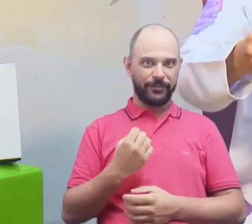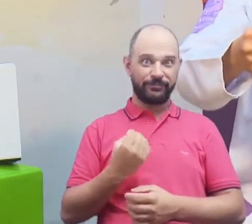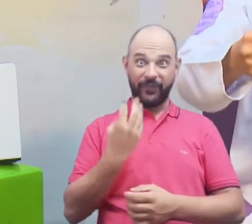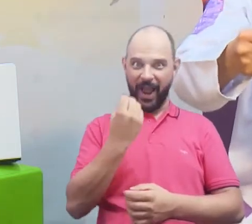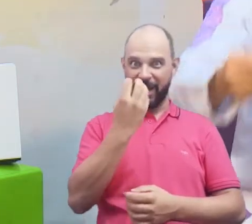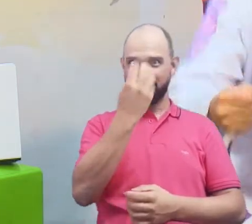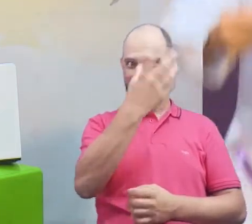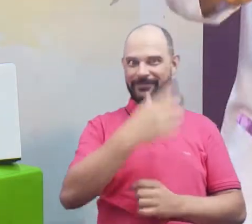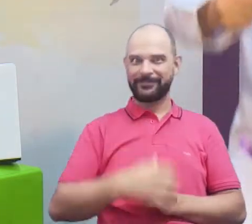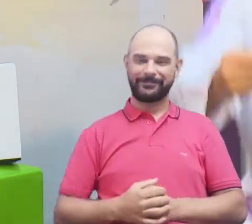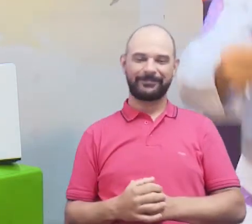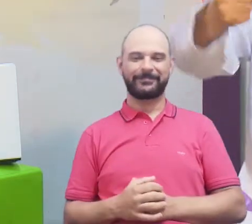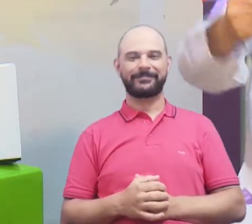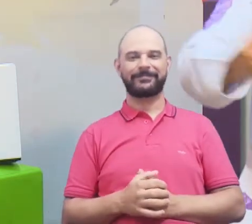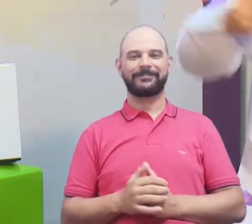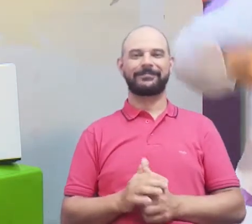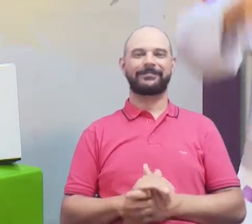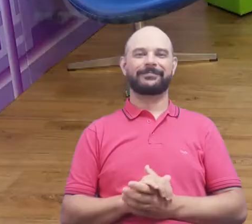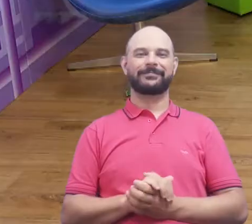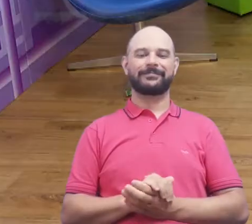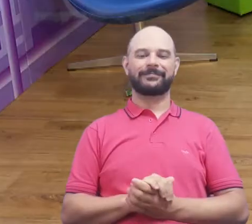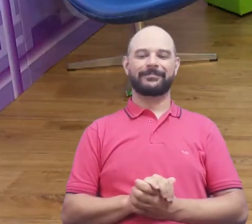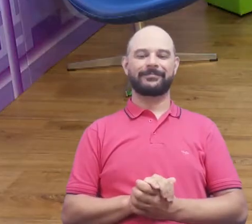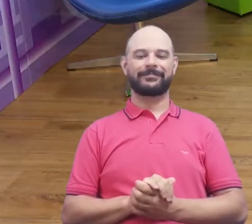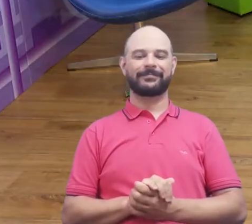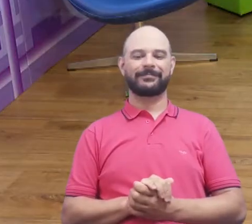Vamos seguir viagem? Vamos!